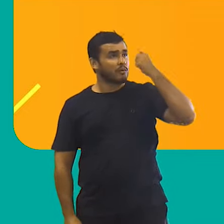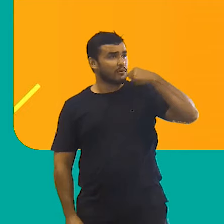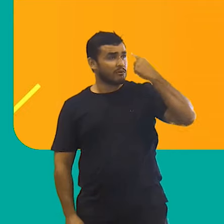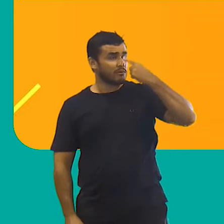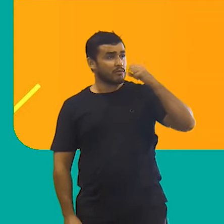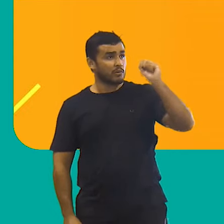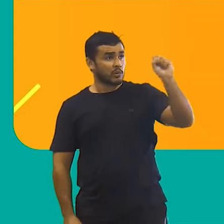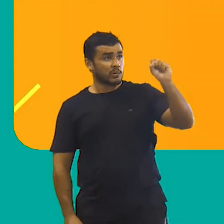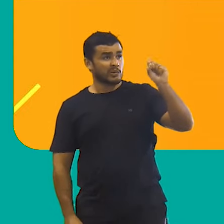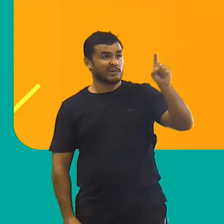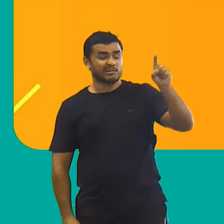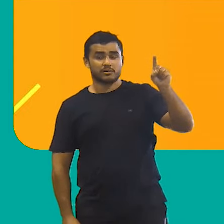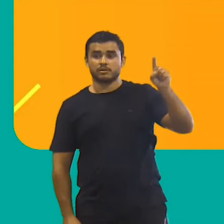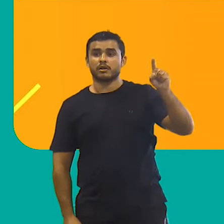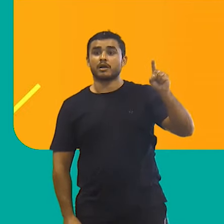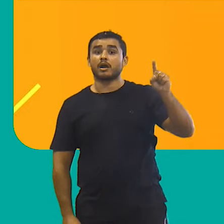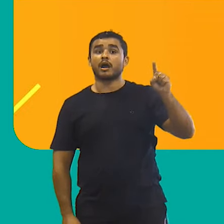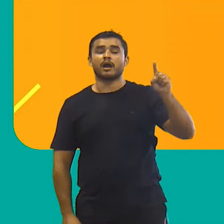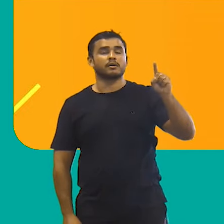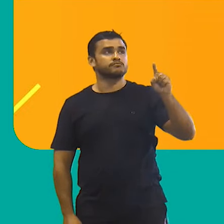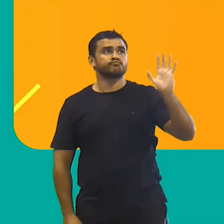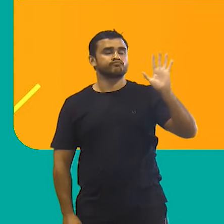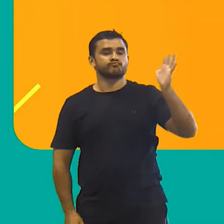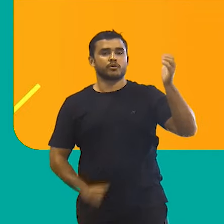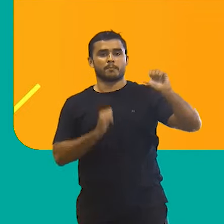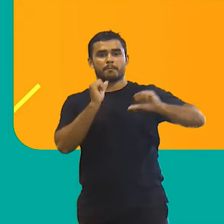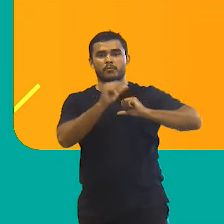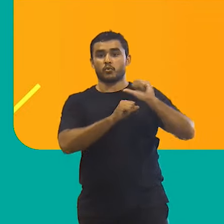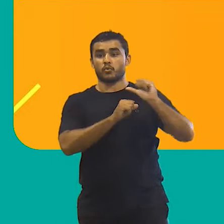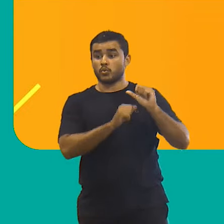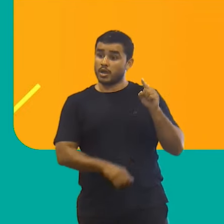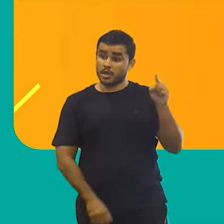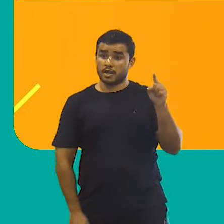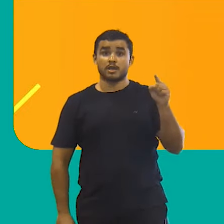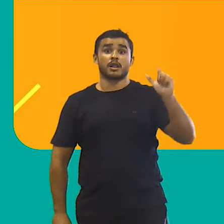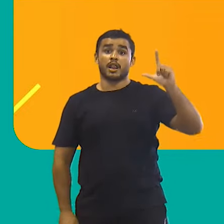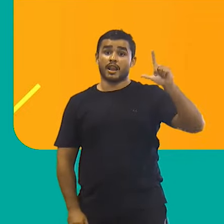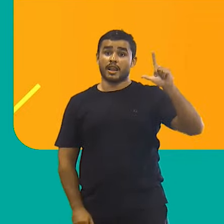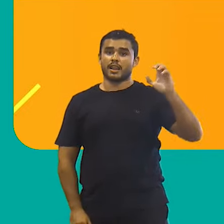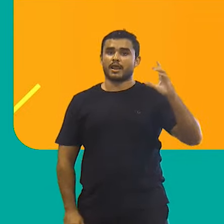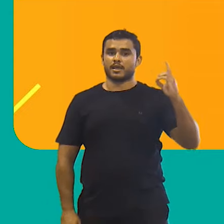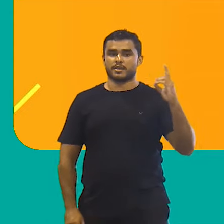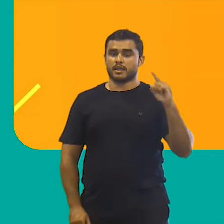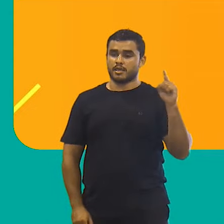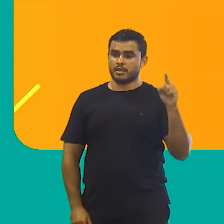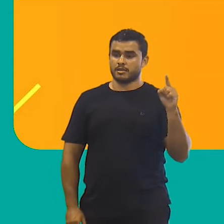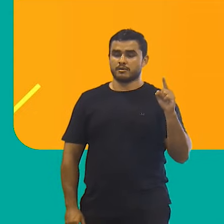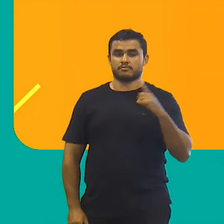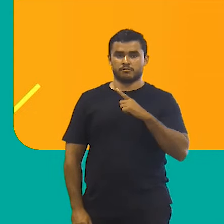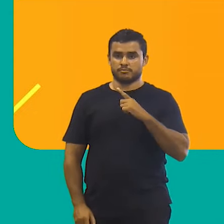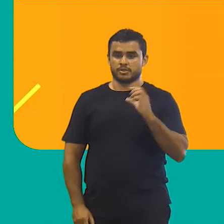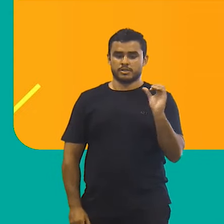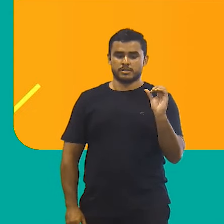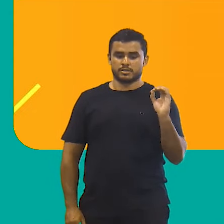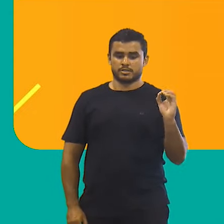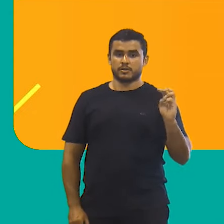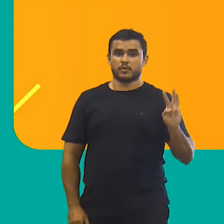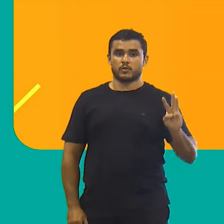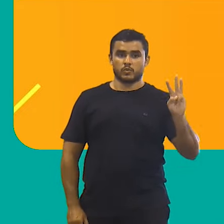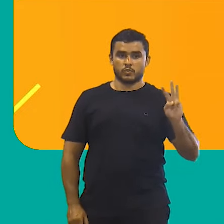Elas apresentam 60 watts de potência. Então veja, a